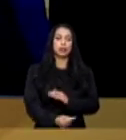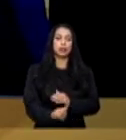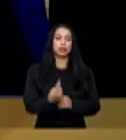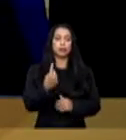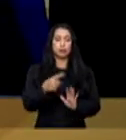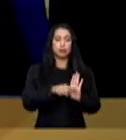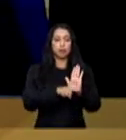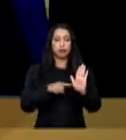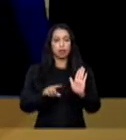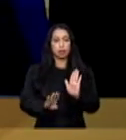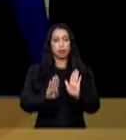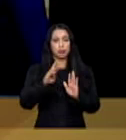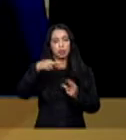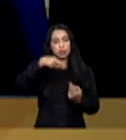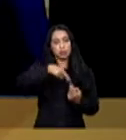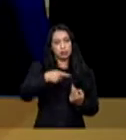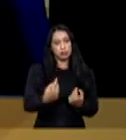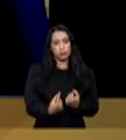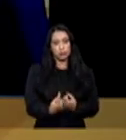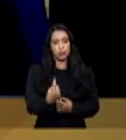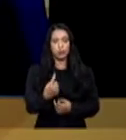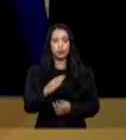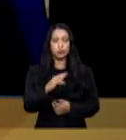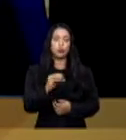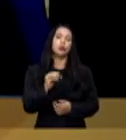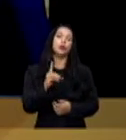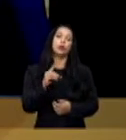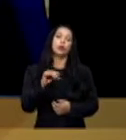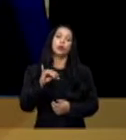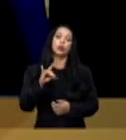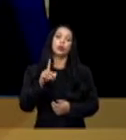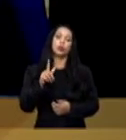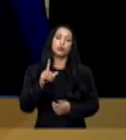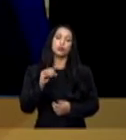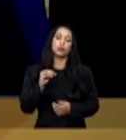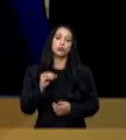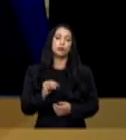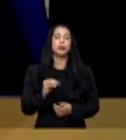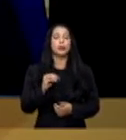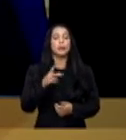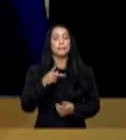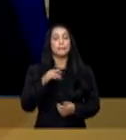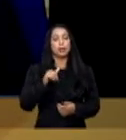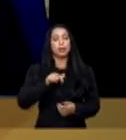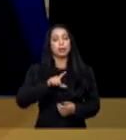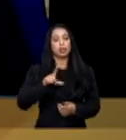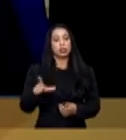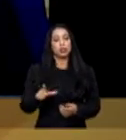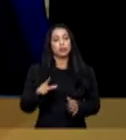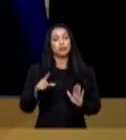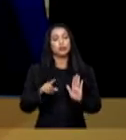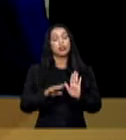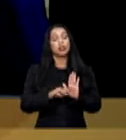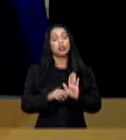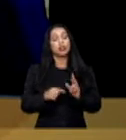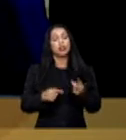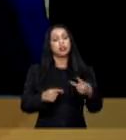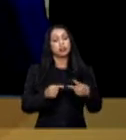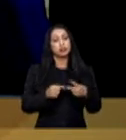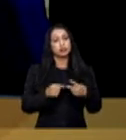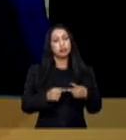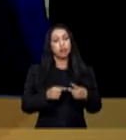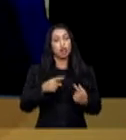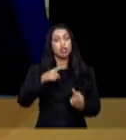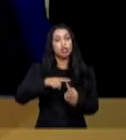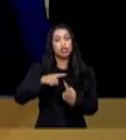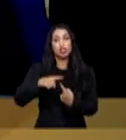B, inciso 1 do Código Penal. B, pela impossibilidade de combinação de tipos